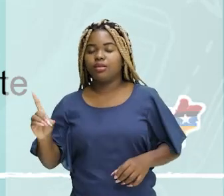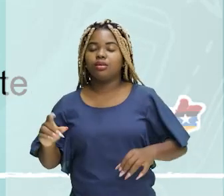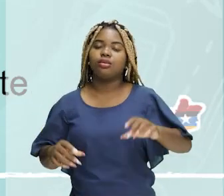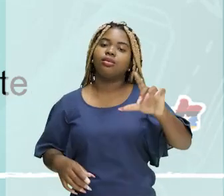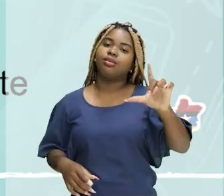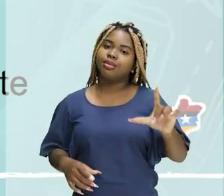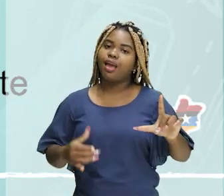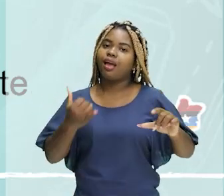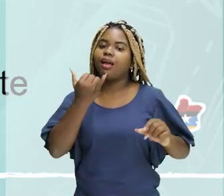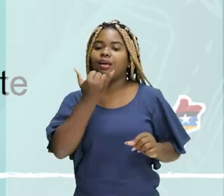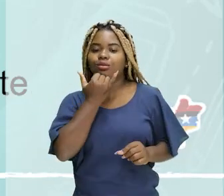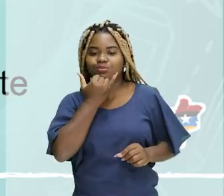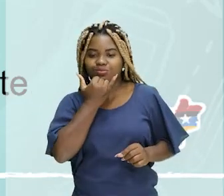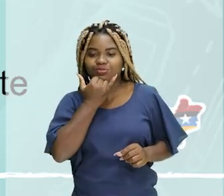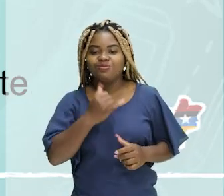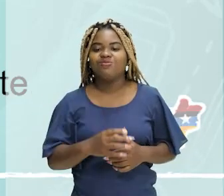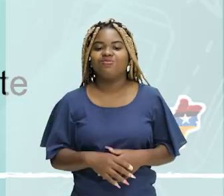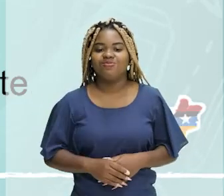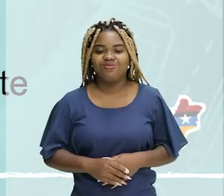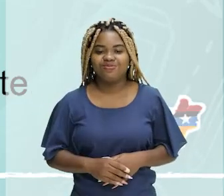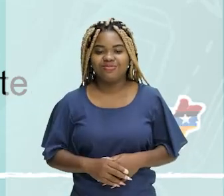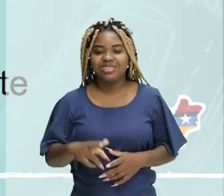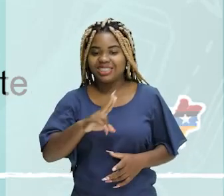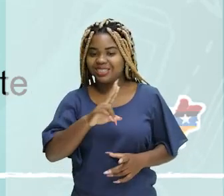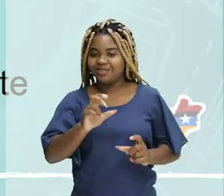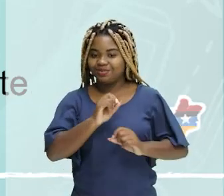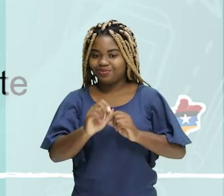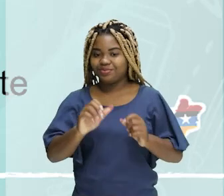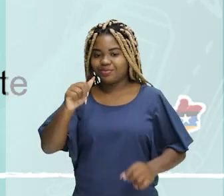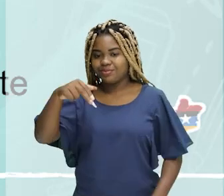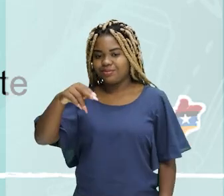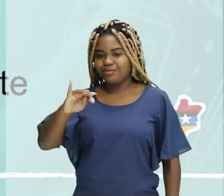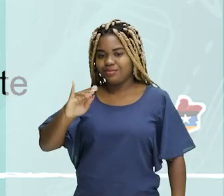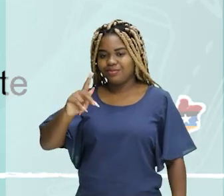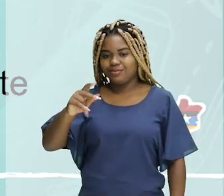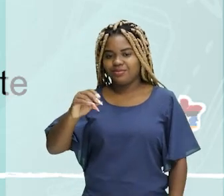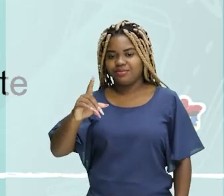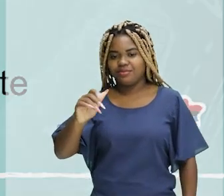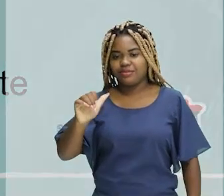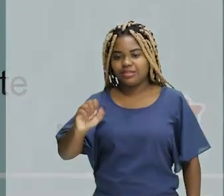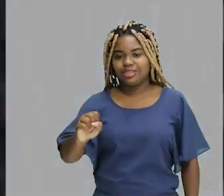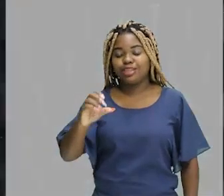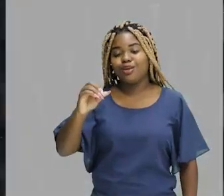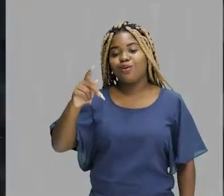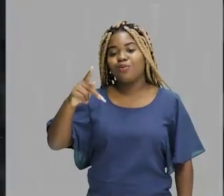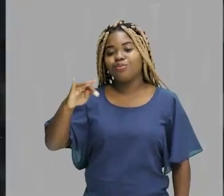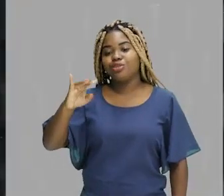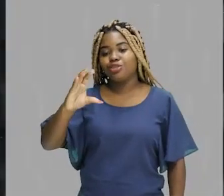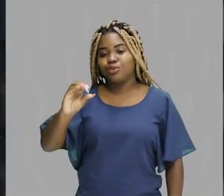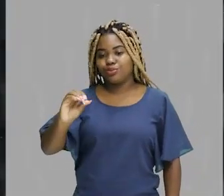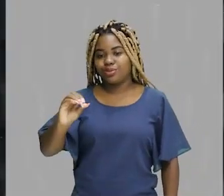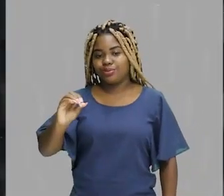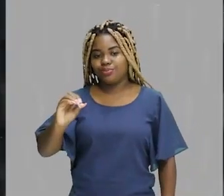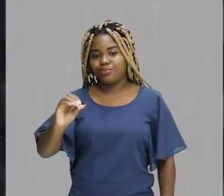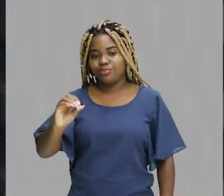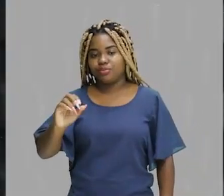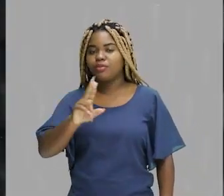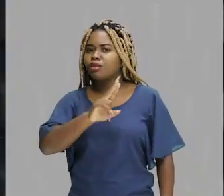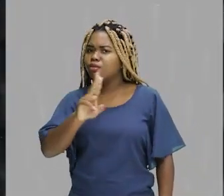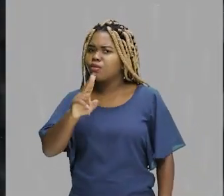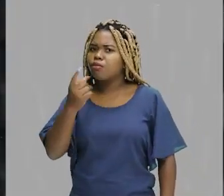mesmo ângulo de desvio, são denominados antípodas ópticos, ou enantiomorfos,